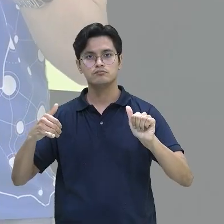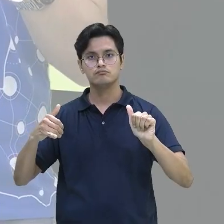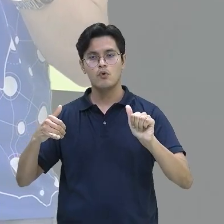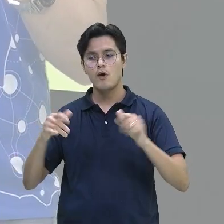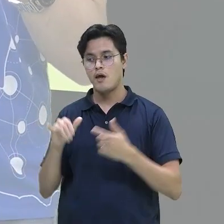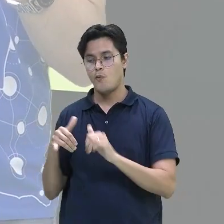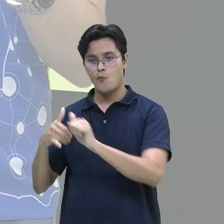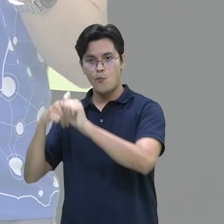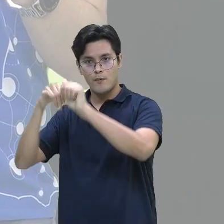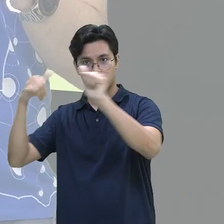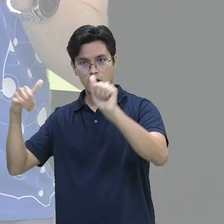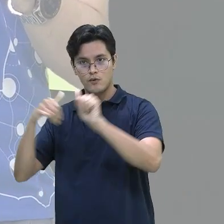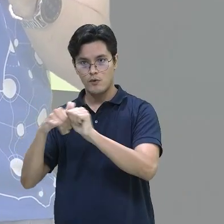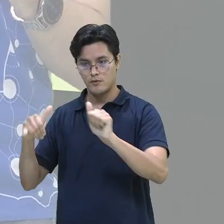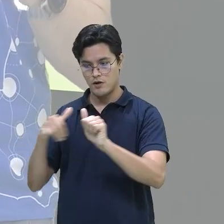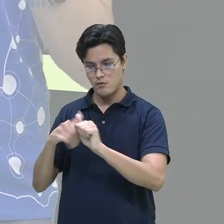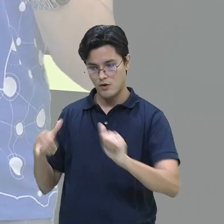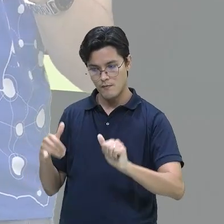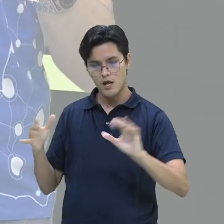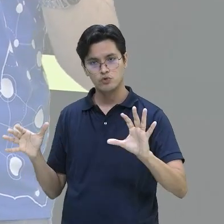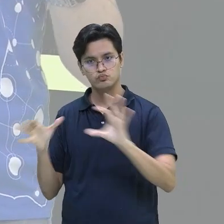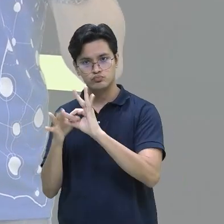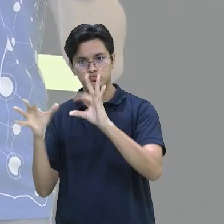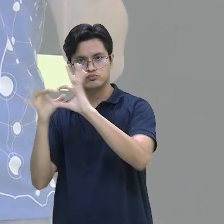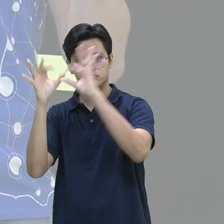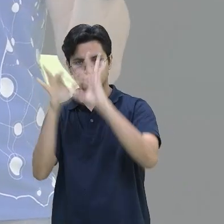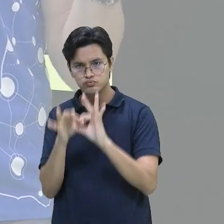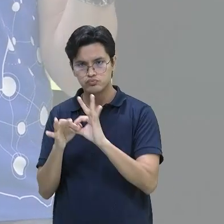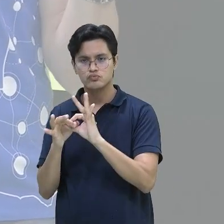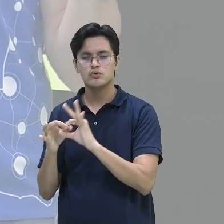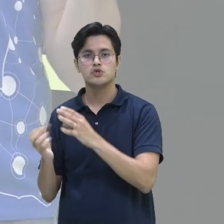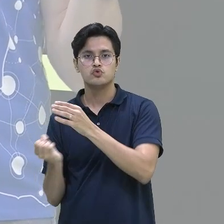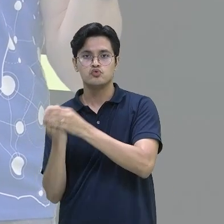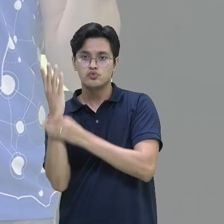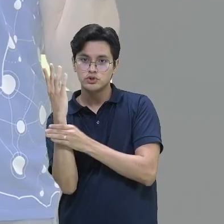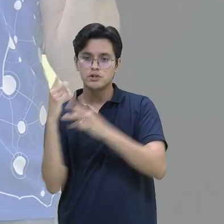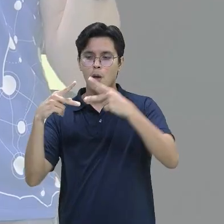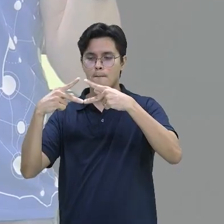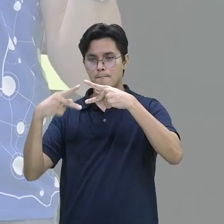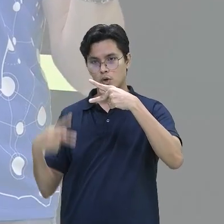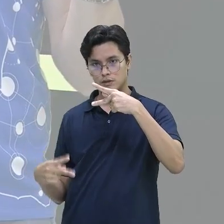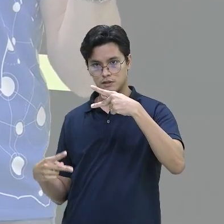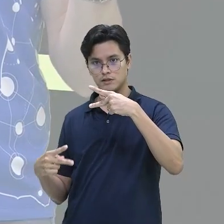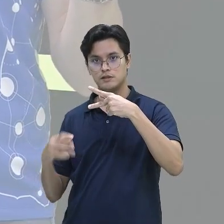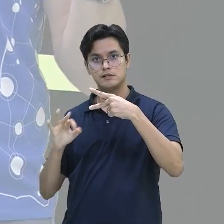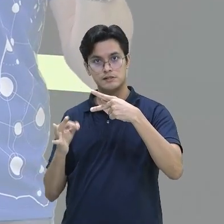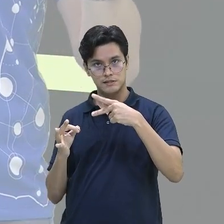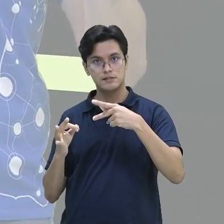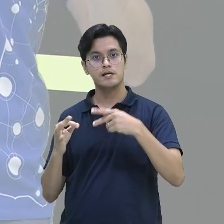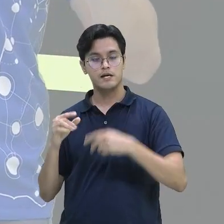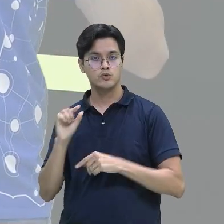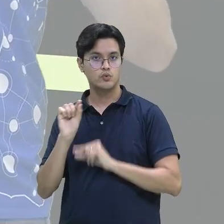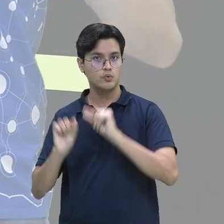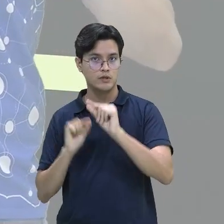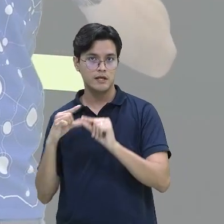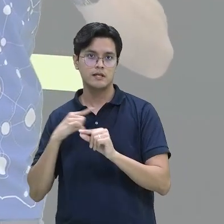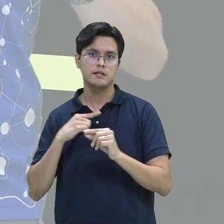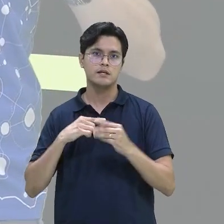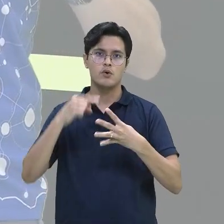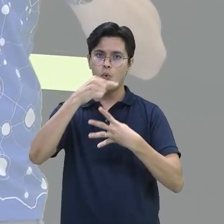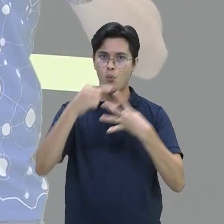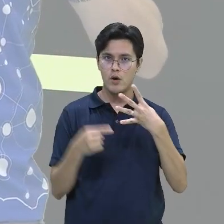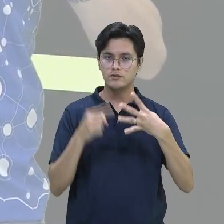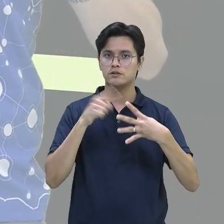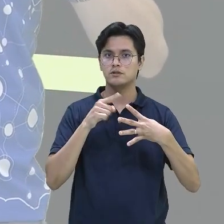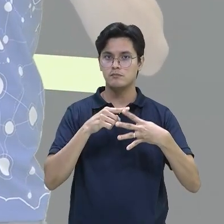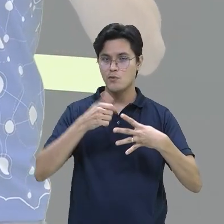Essa proteína nós temos a estrutura primária, que é uma sequência de aminoácidos, a secundária, que é uma rotação